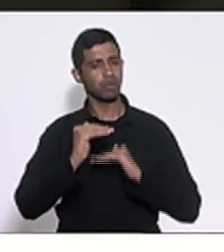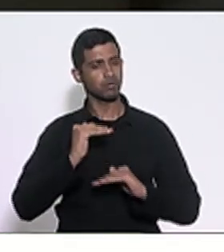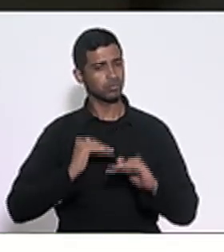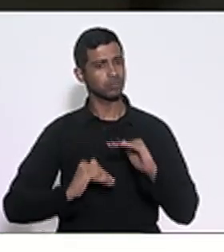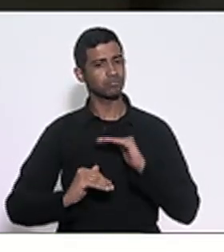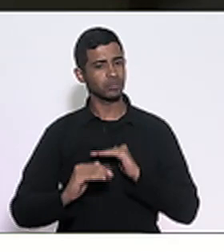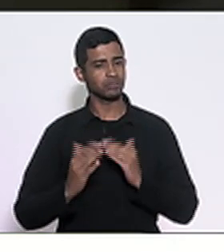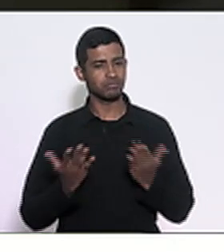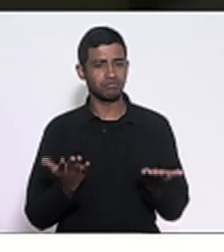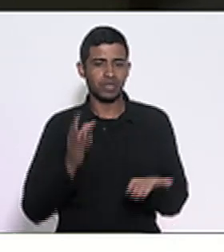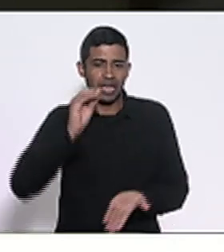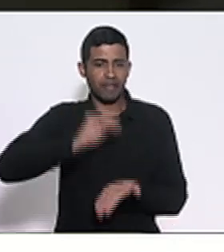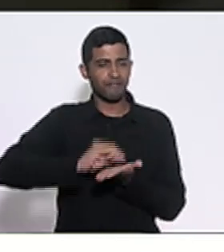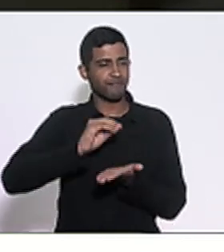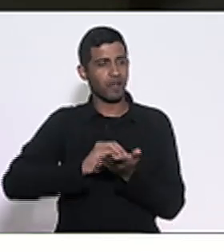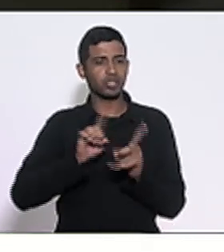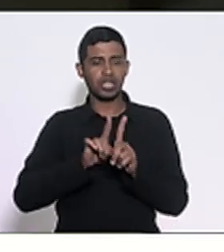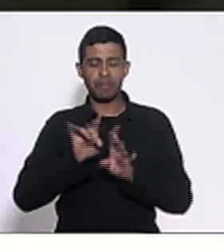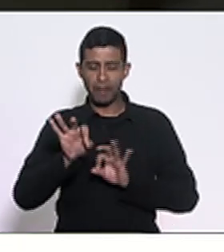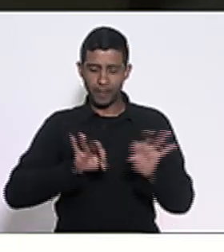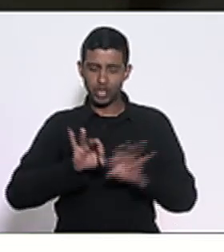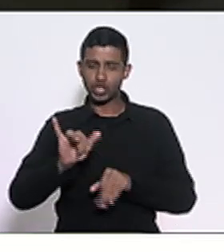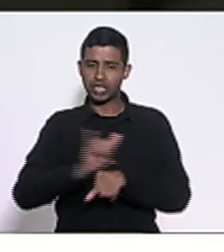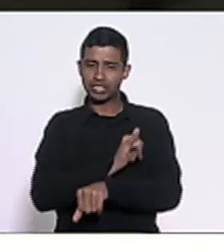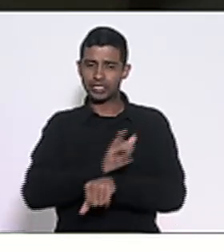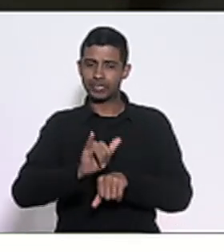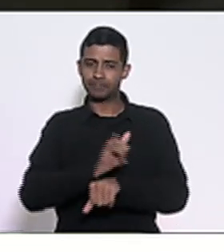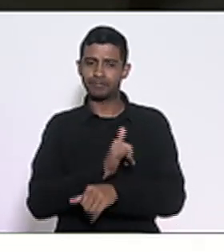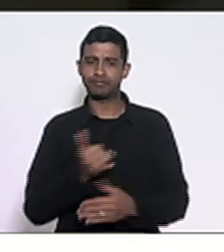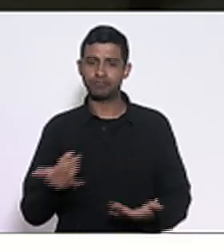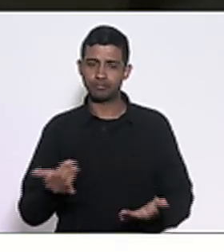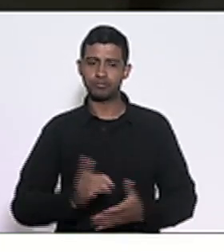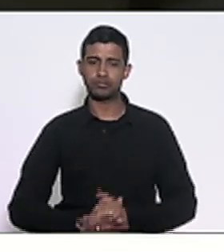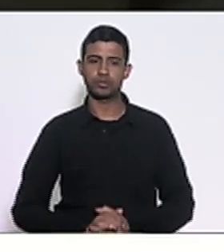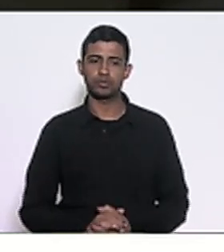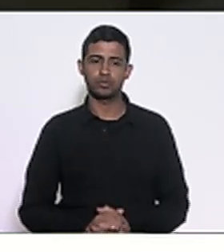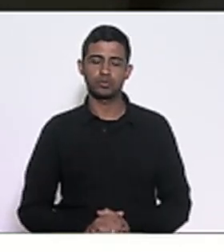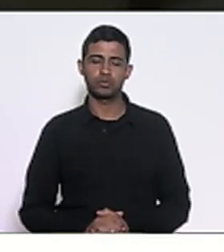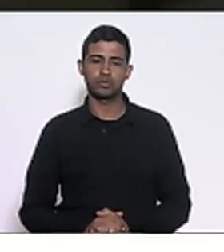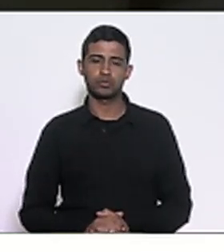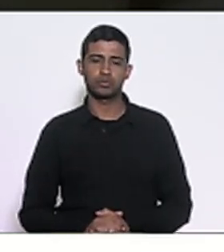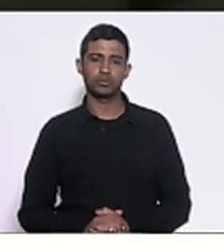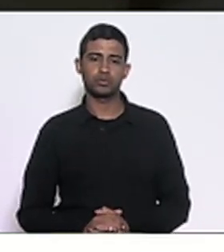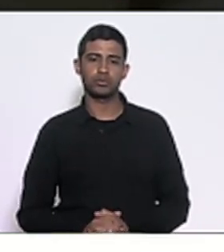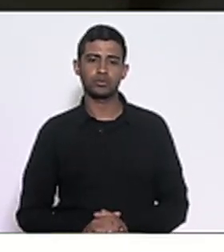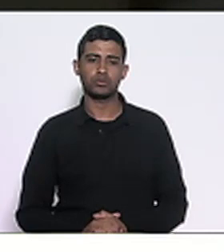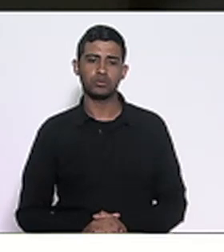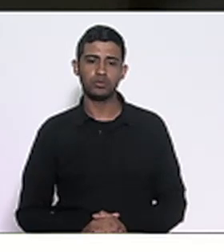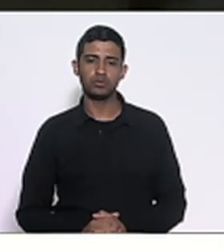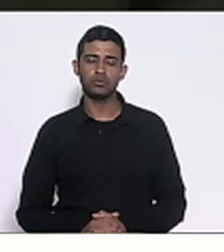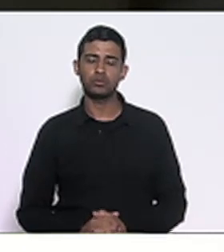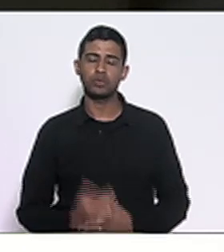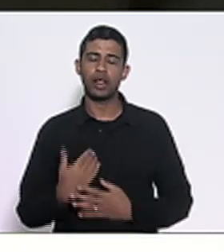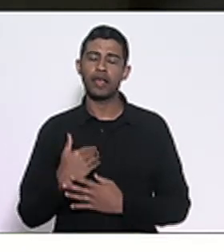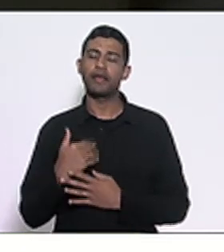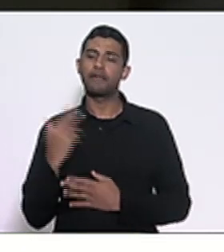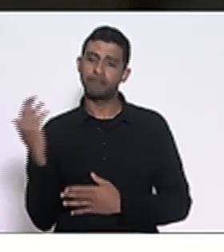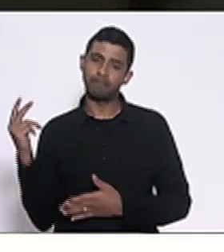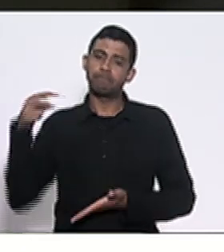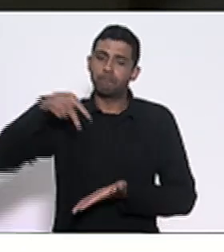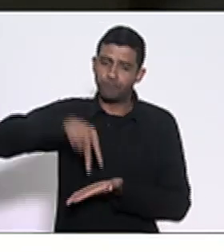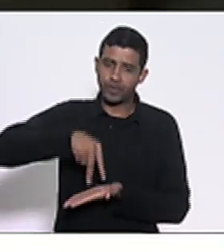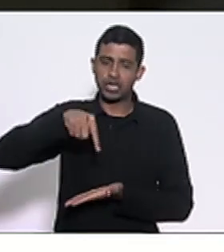falta de um projeto estratégico. Então, a gente vem aqui nessa audiência, acho